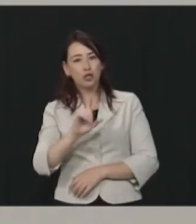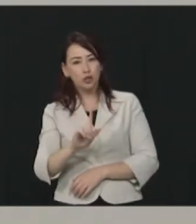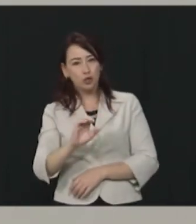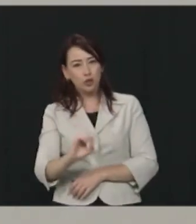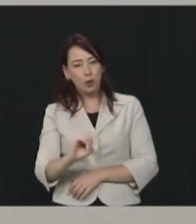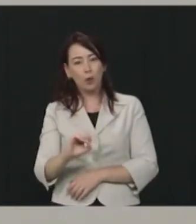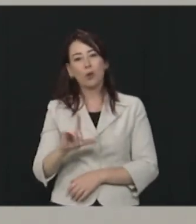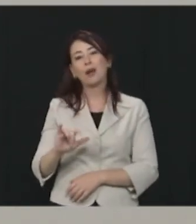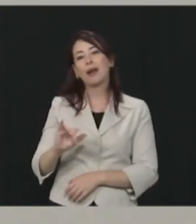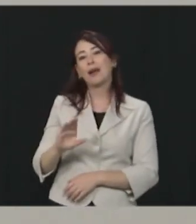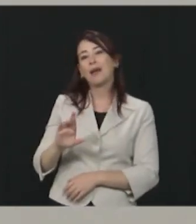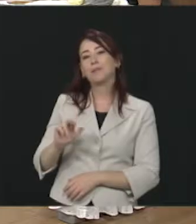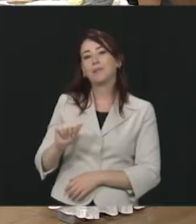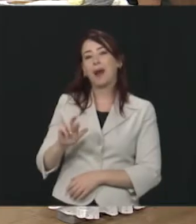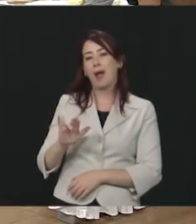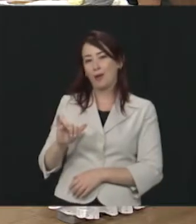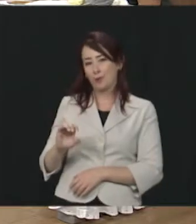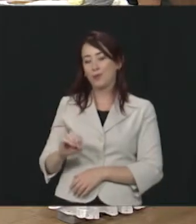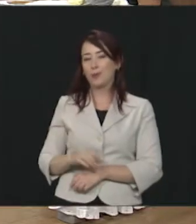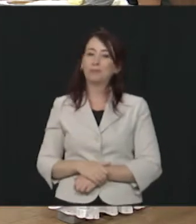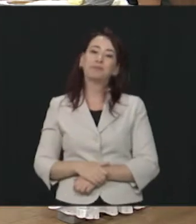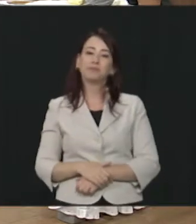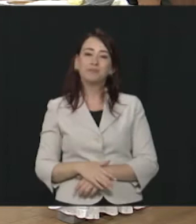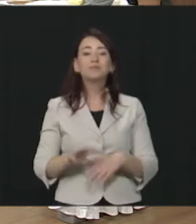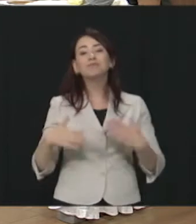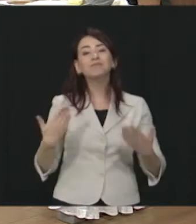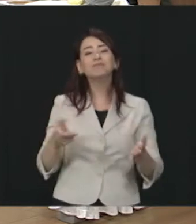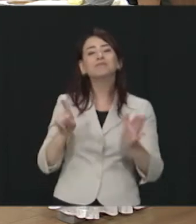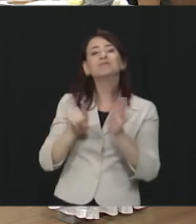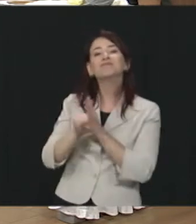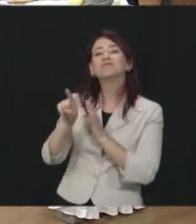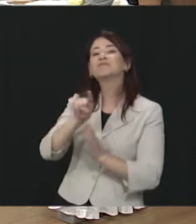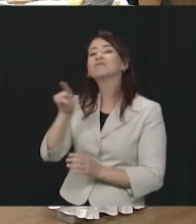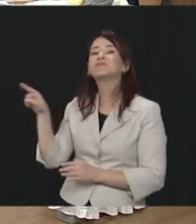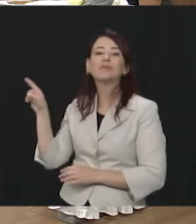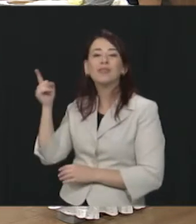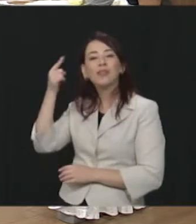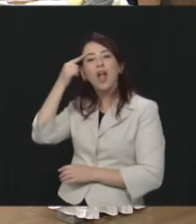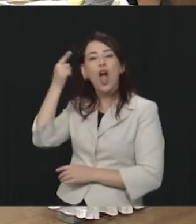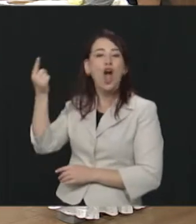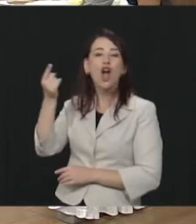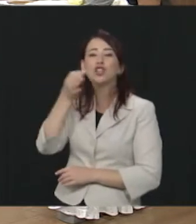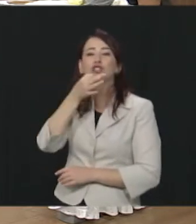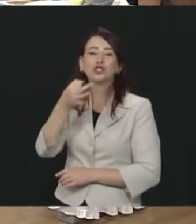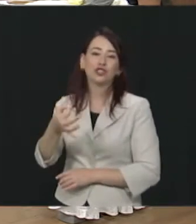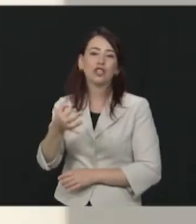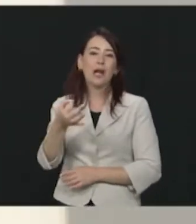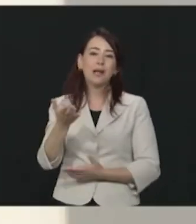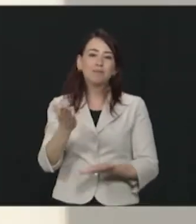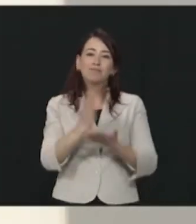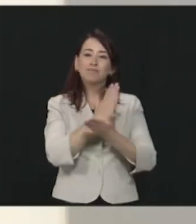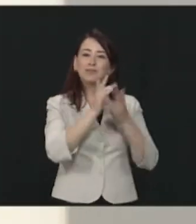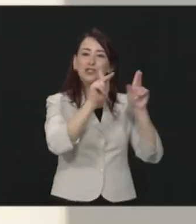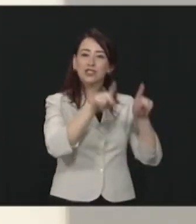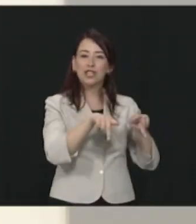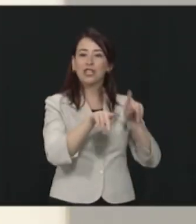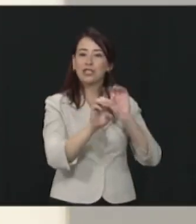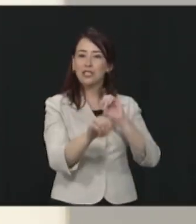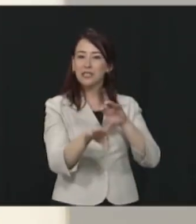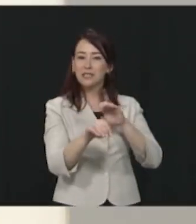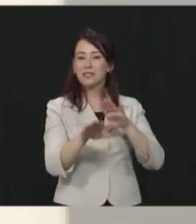@jogolibrario. O que vocês acham de ferramentas como essa? Gente, que ensina a língua dos